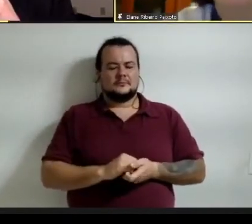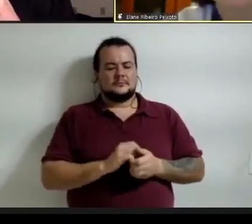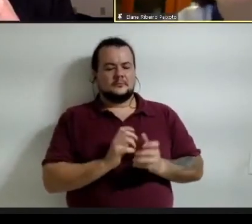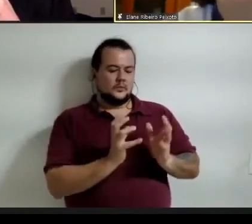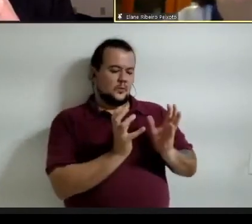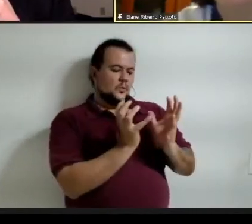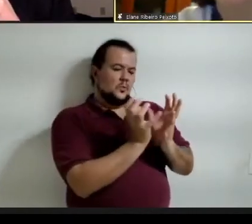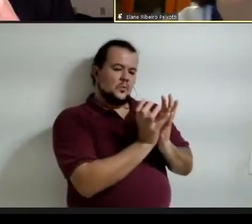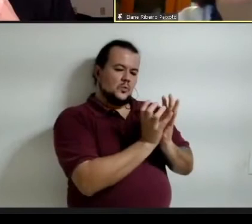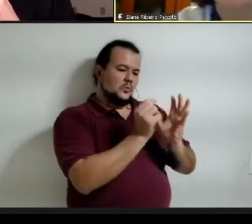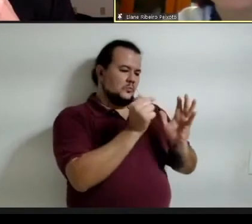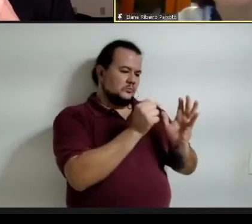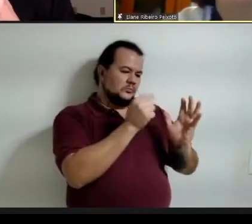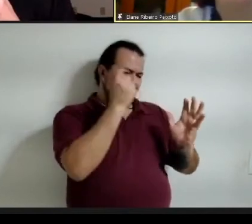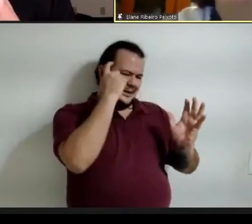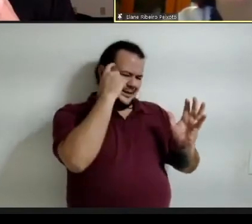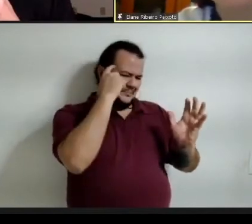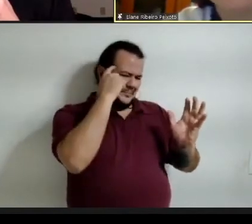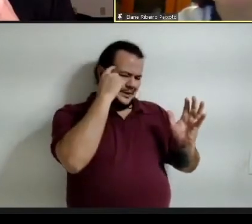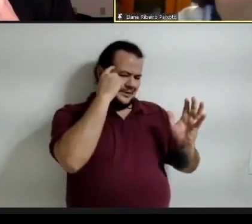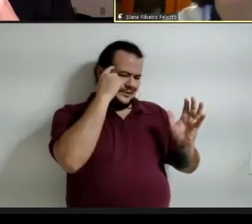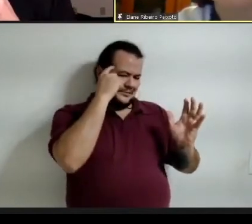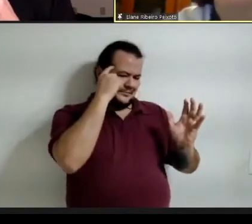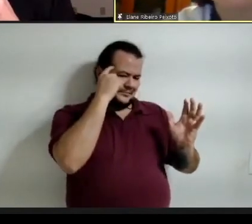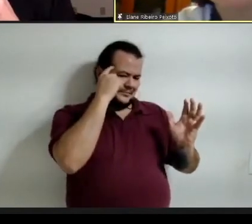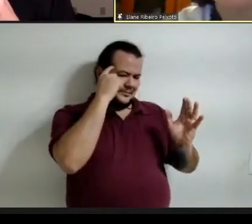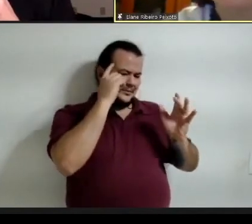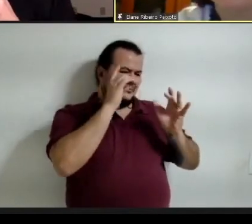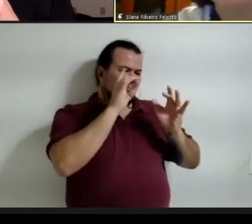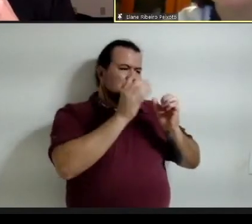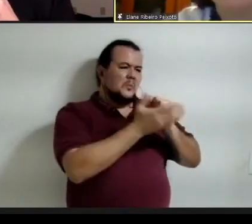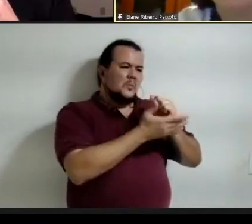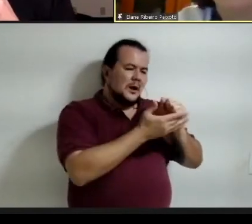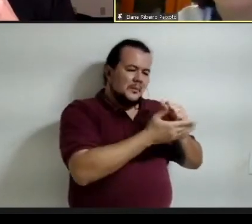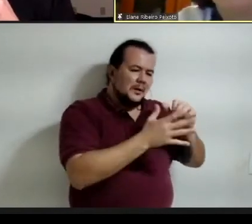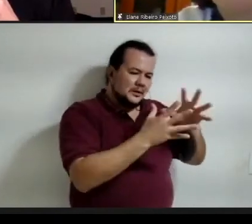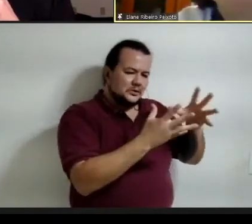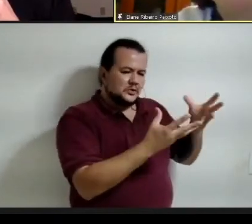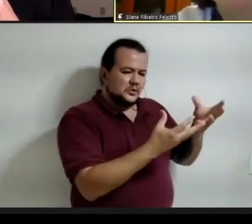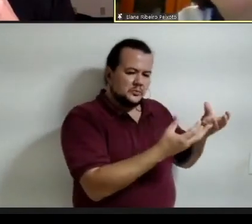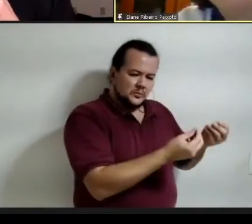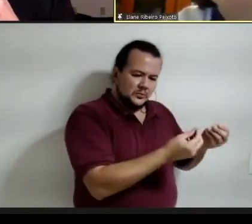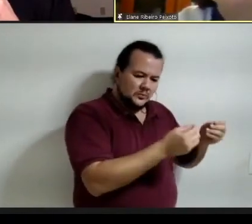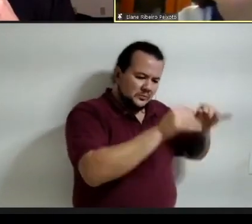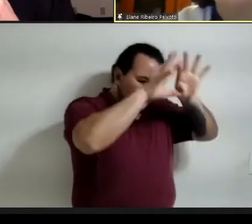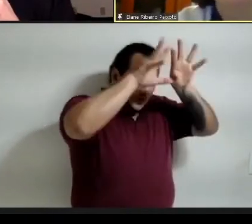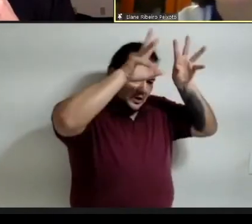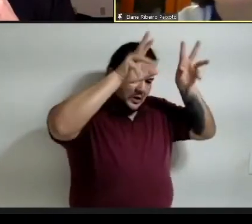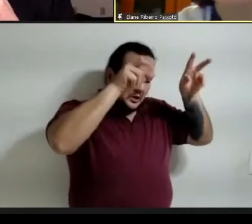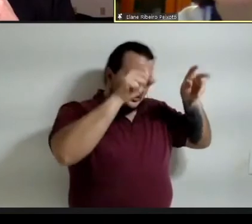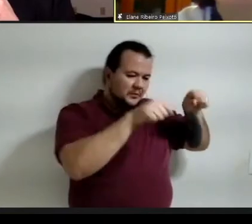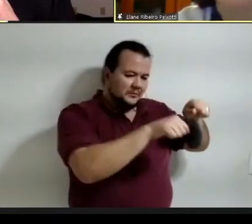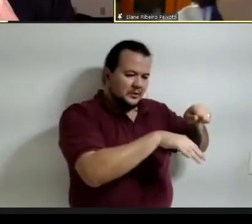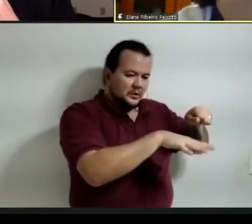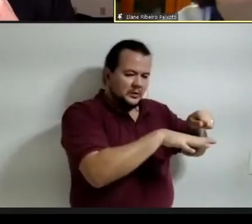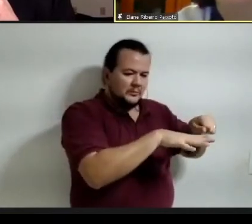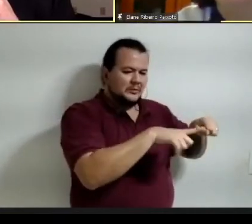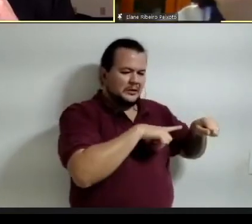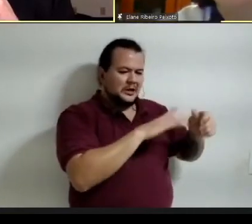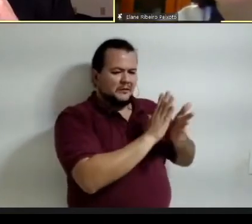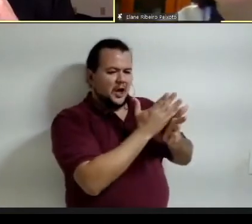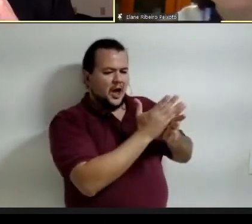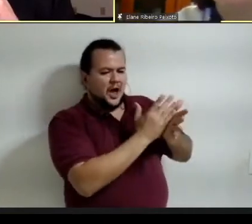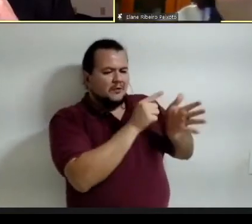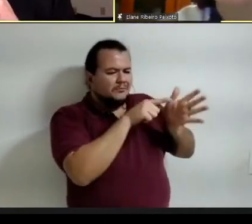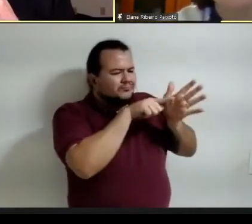o conceito de mundo no qual circunscreve-se o território amazônico, houve alguma investigação no sentido